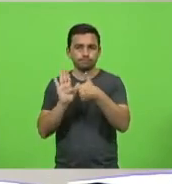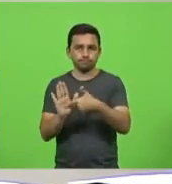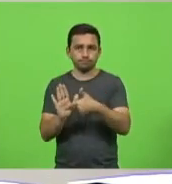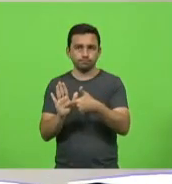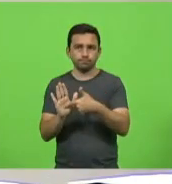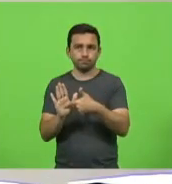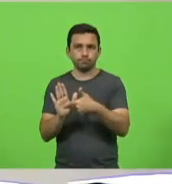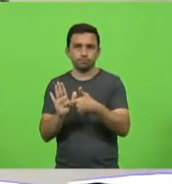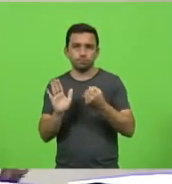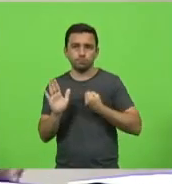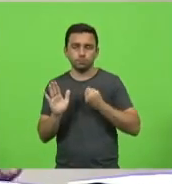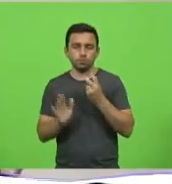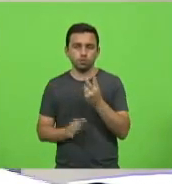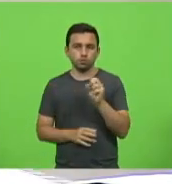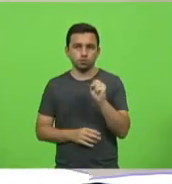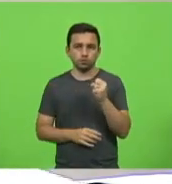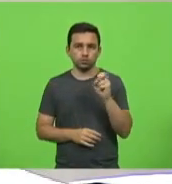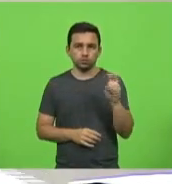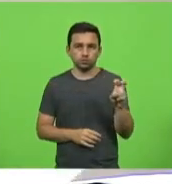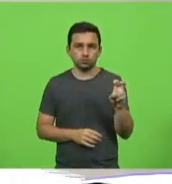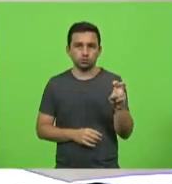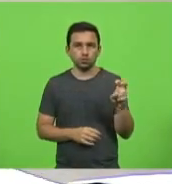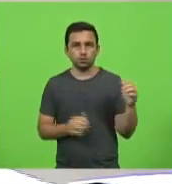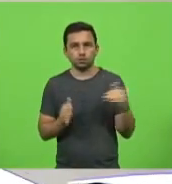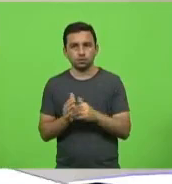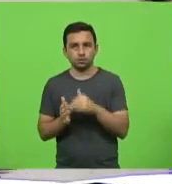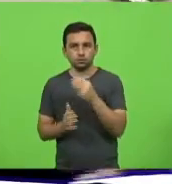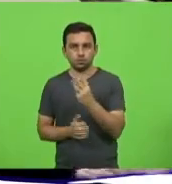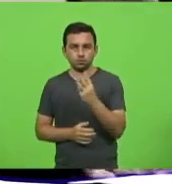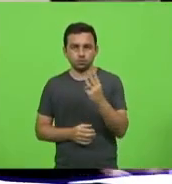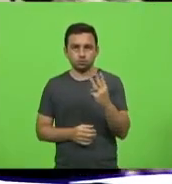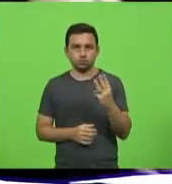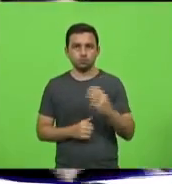Indicações 285 a 333.